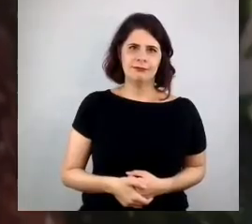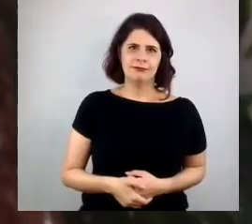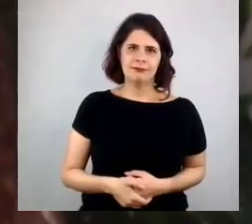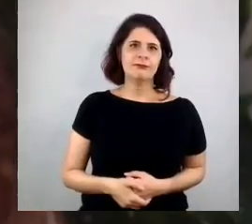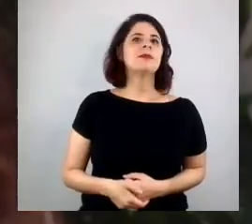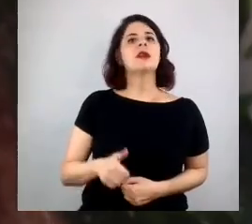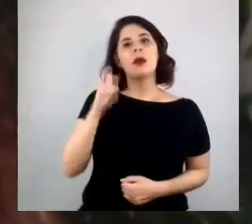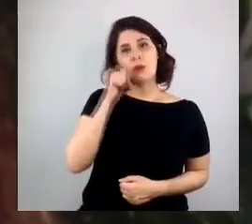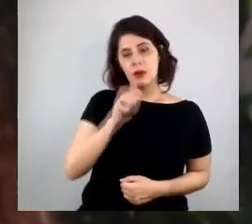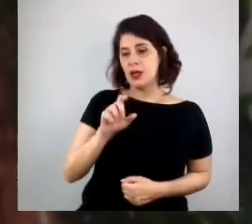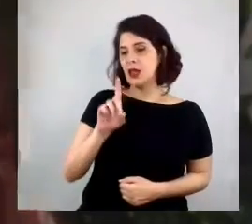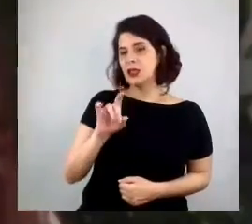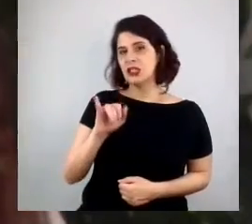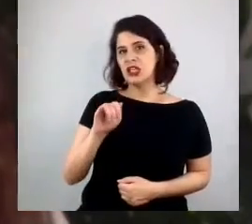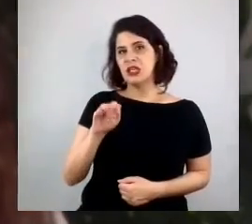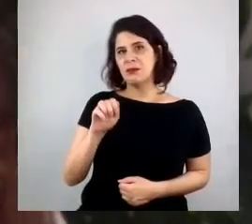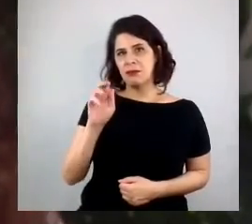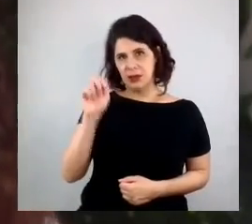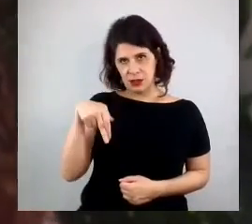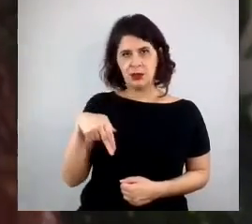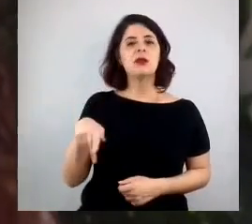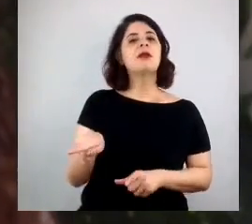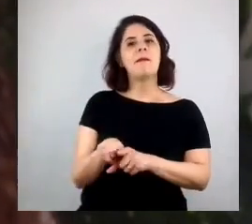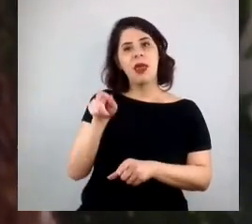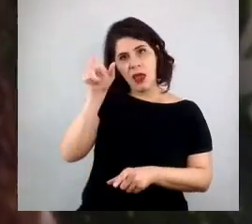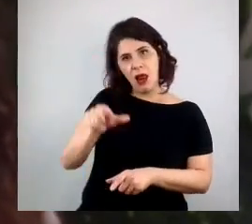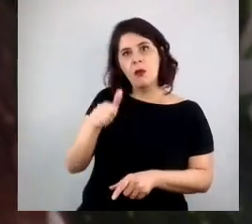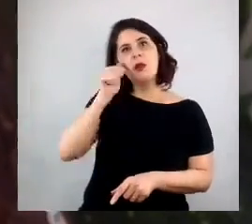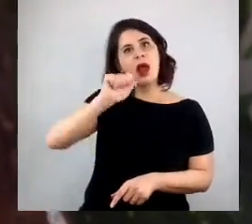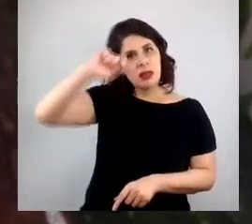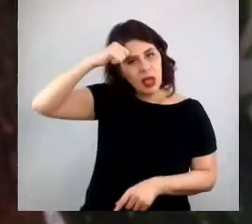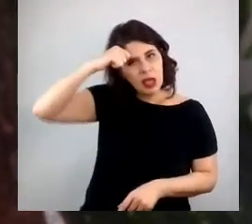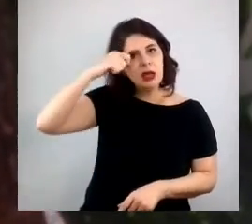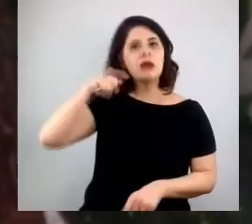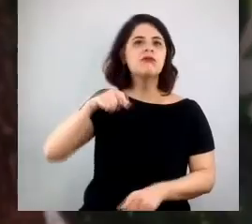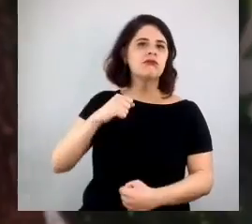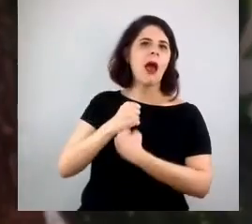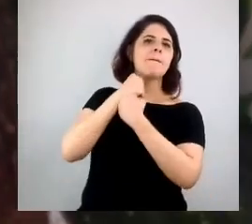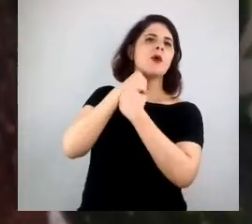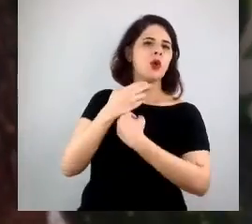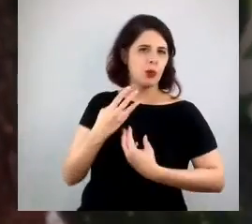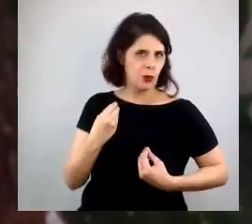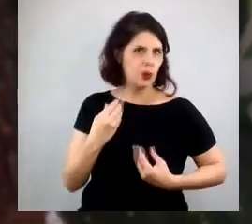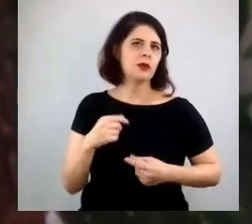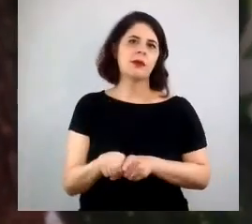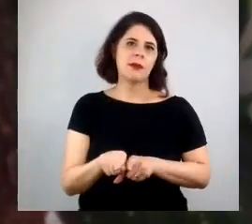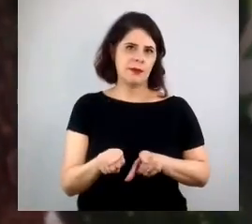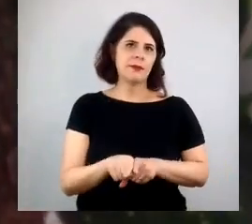bastante com a gente nesse processo. Enfim.